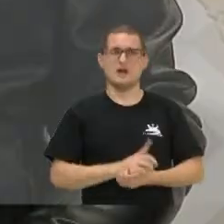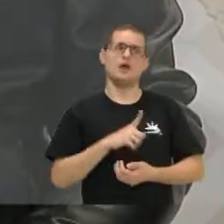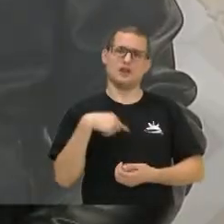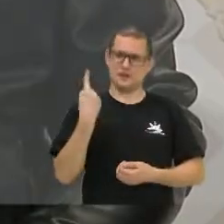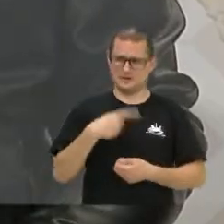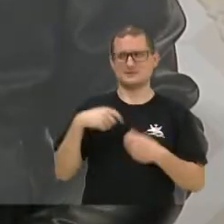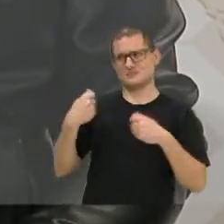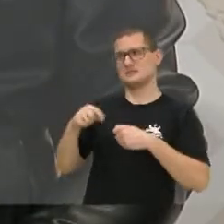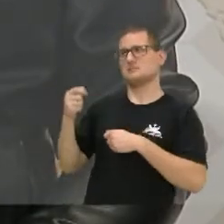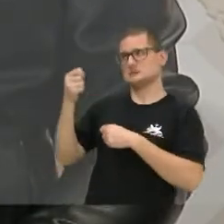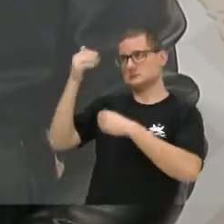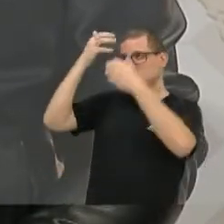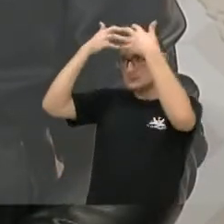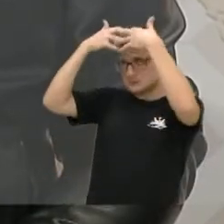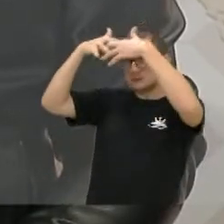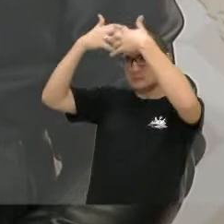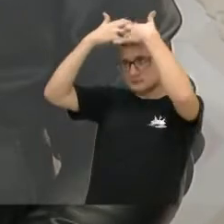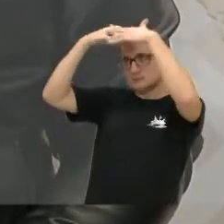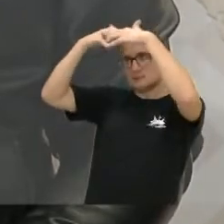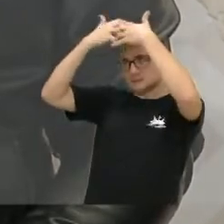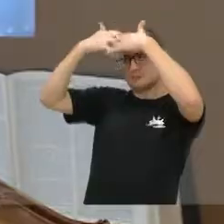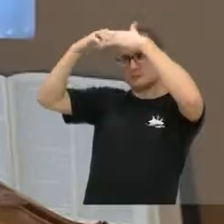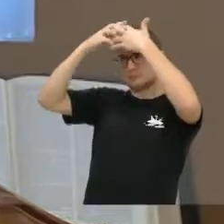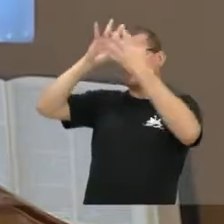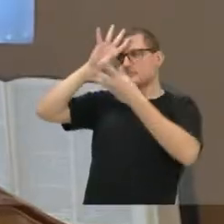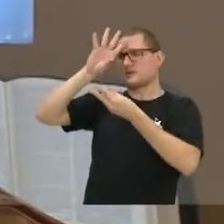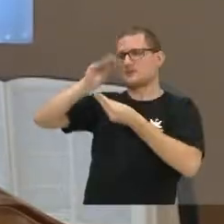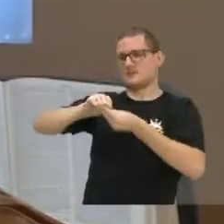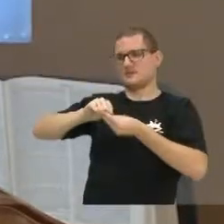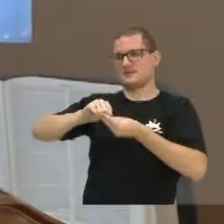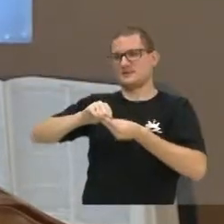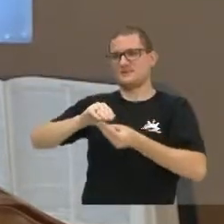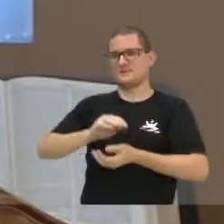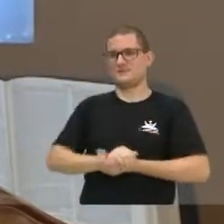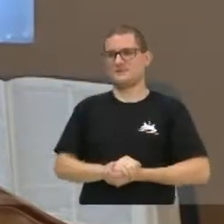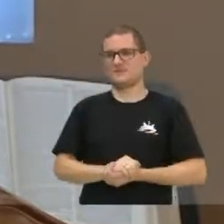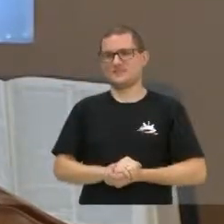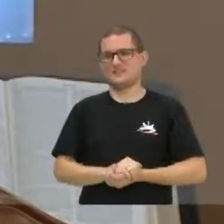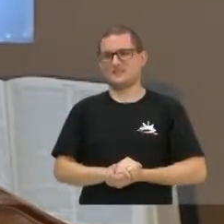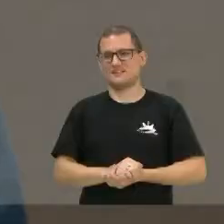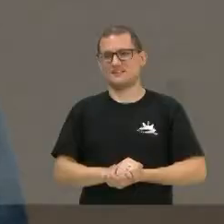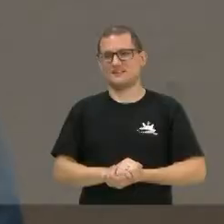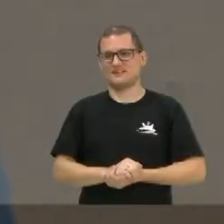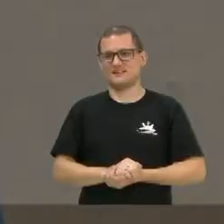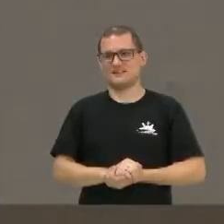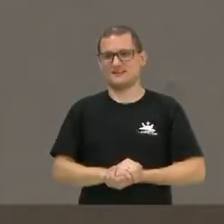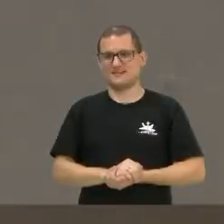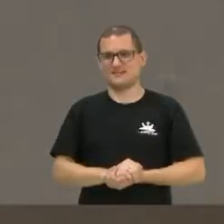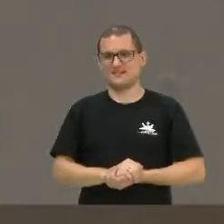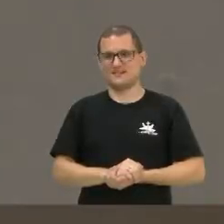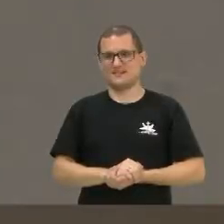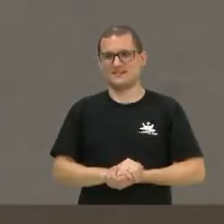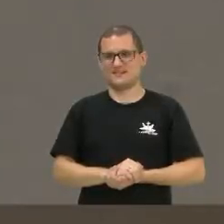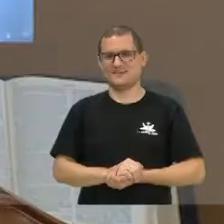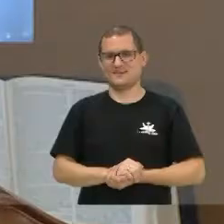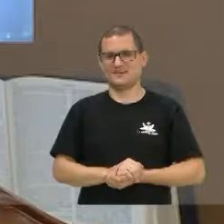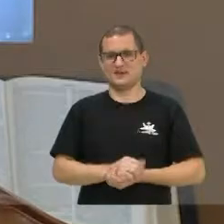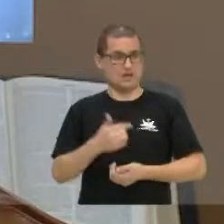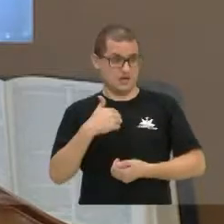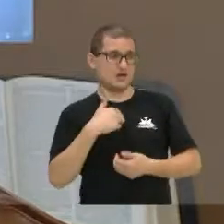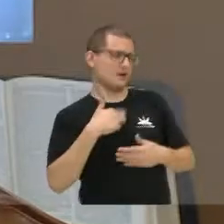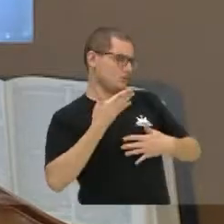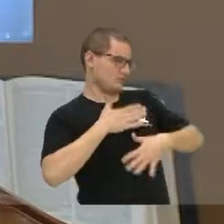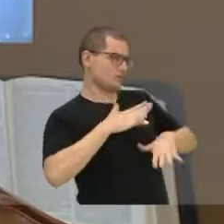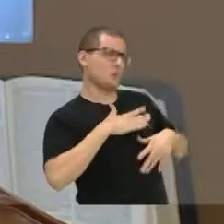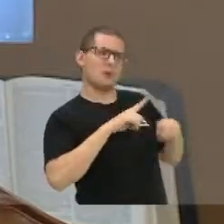luta uma luta bem-sucedida fique tranquilo mas estou tranquilo mas eu não queria que você se apavorar seu seja